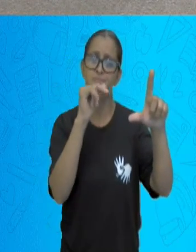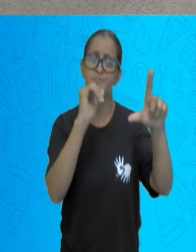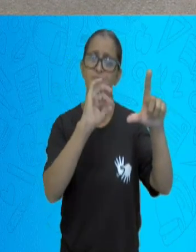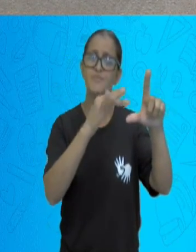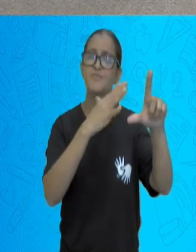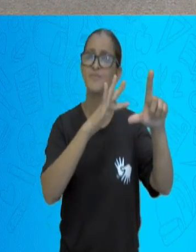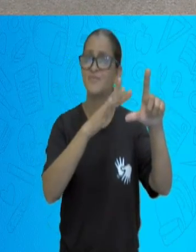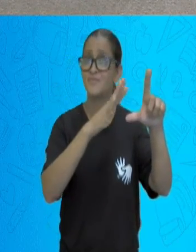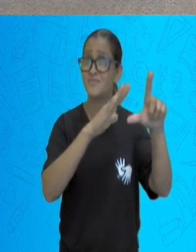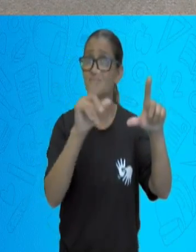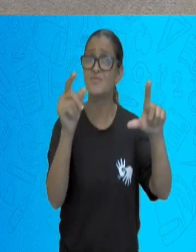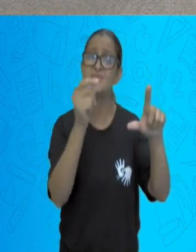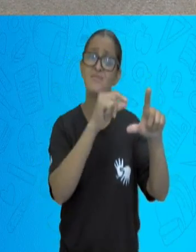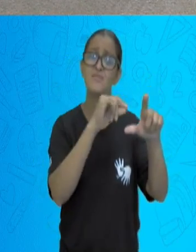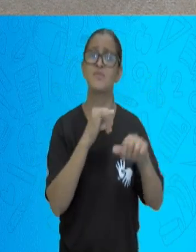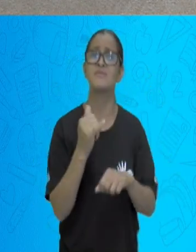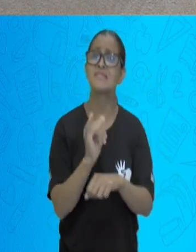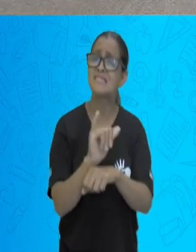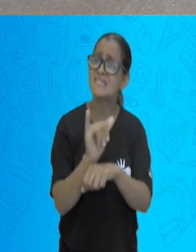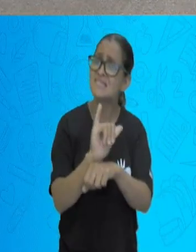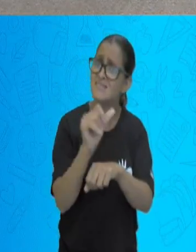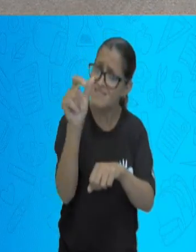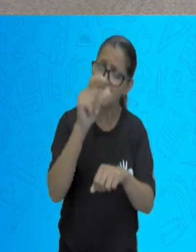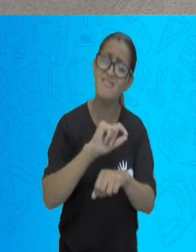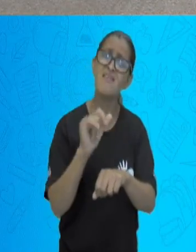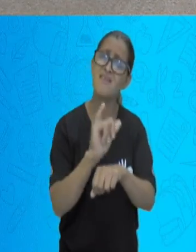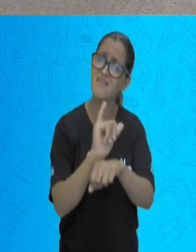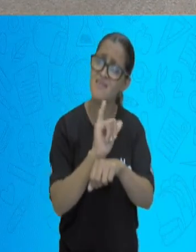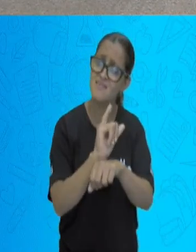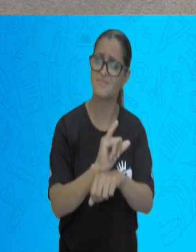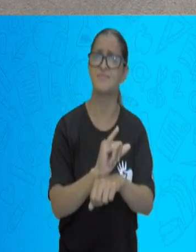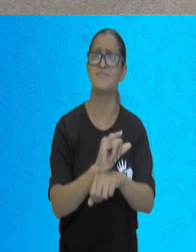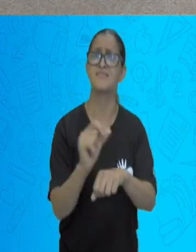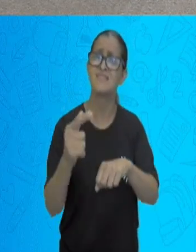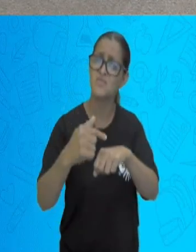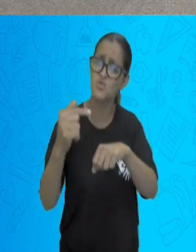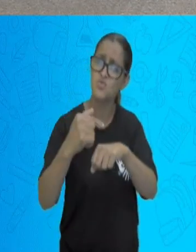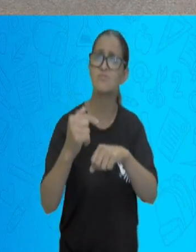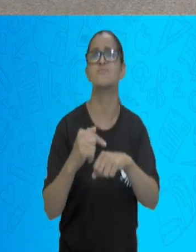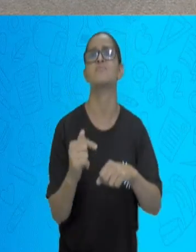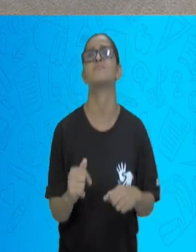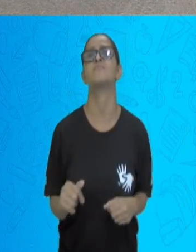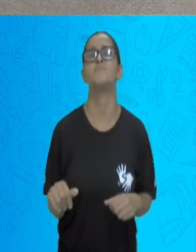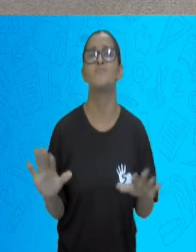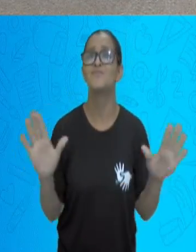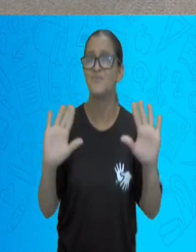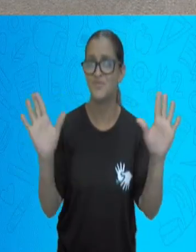e se inscrever no canal do YouTube SMED-GV. E até breve!